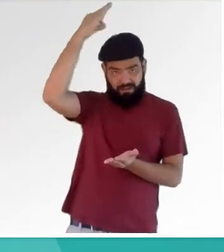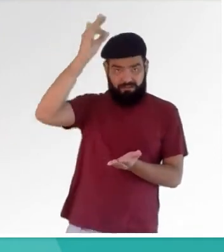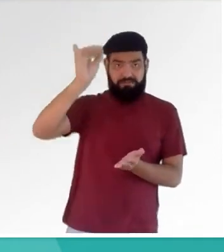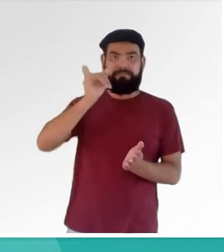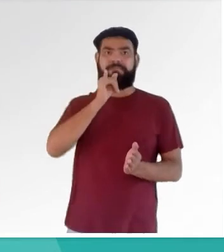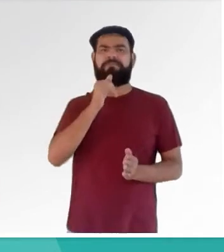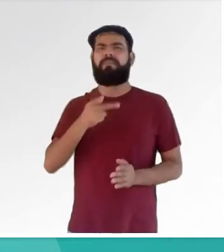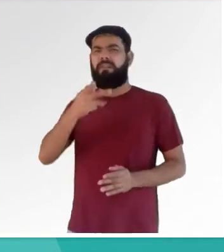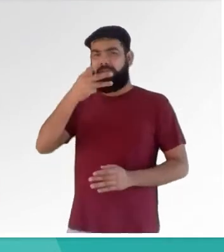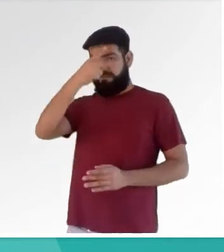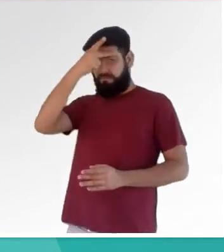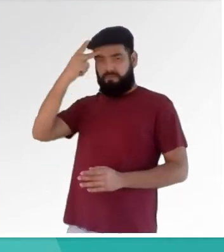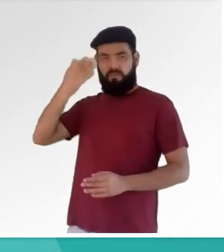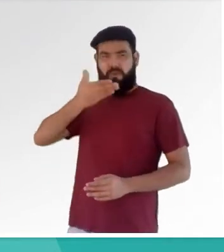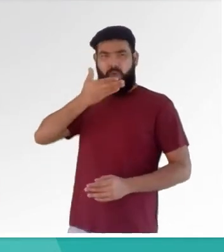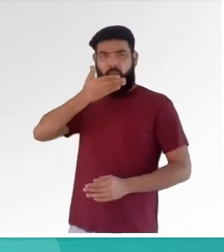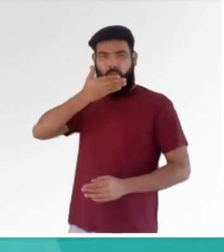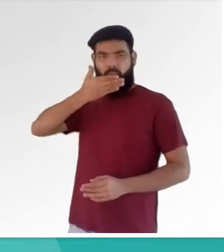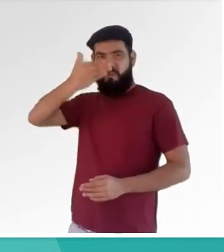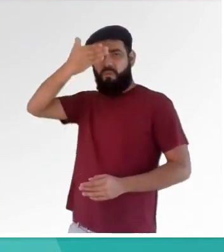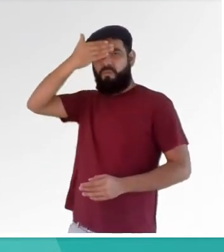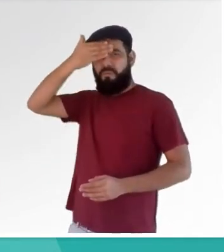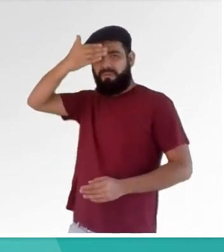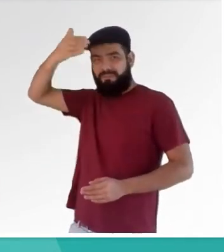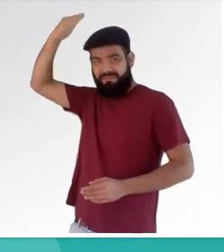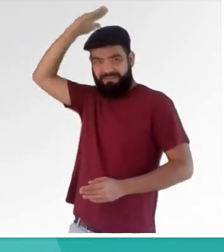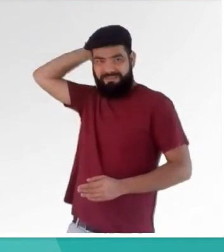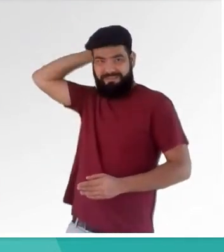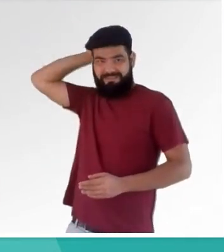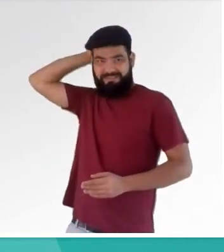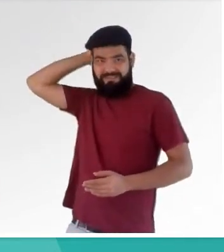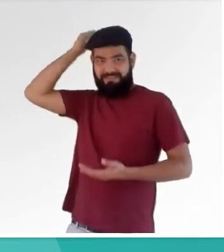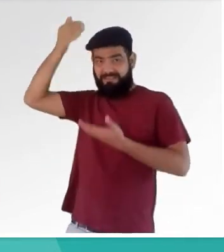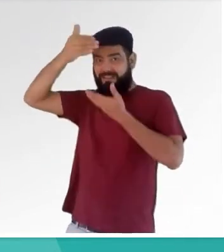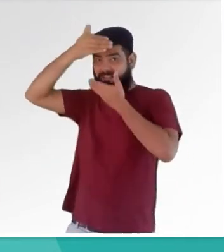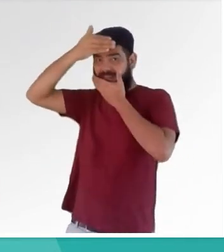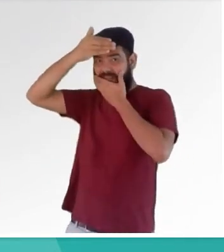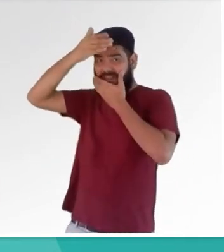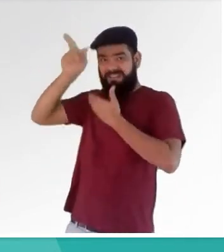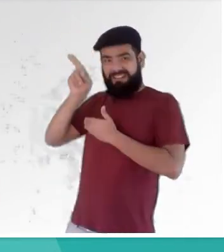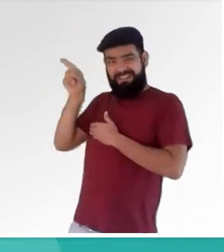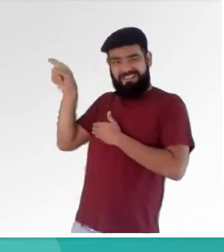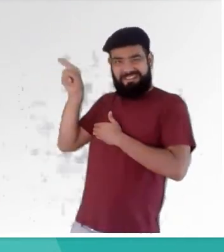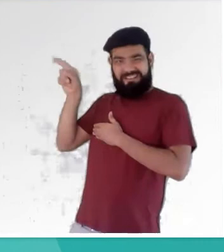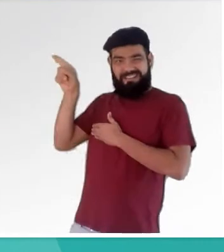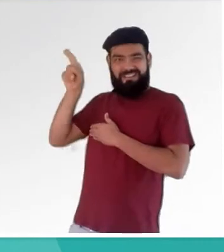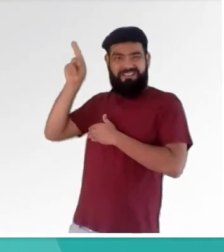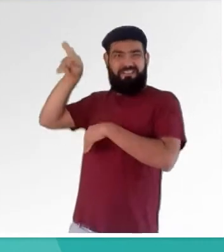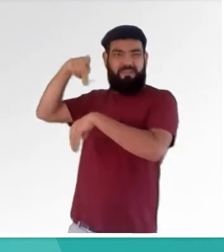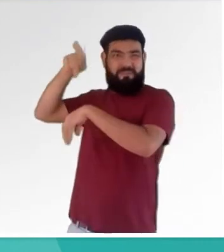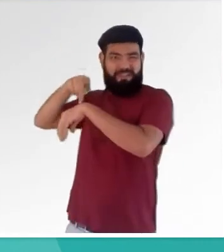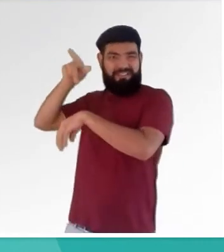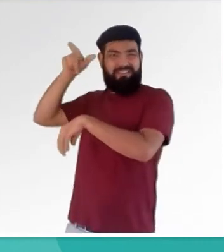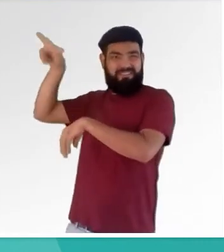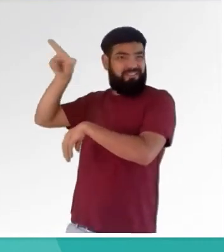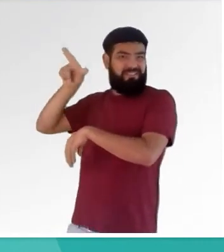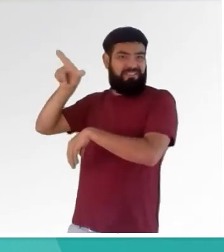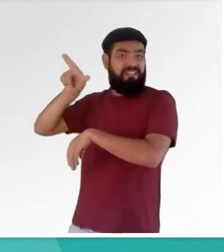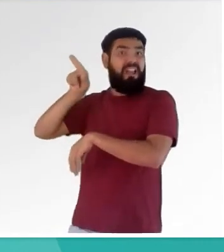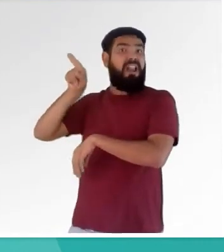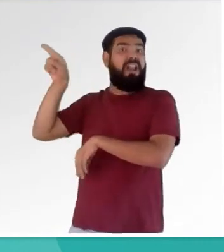lá no islamismo, que é outra religião que não é cristã, os muçulmanos eles